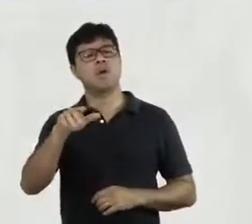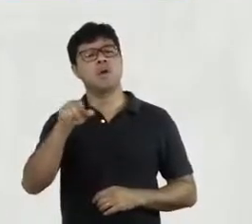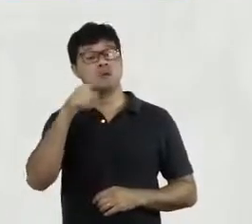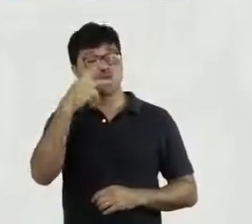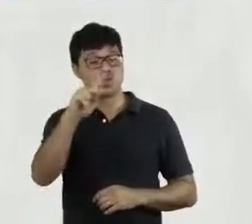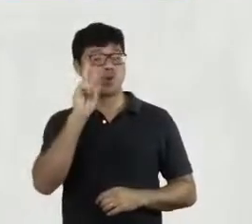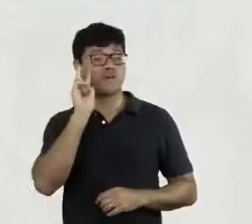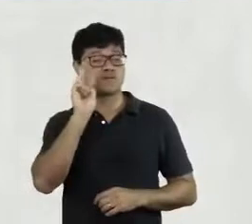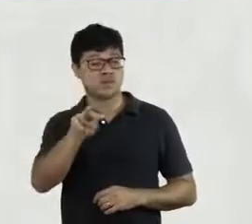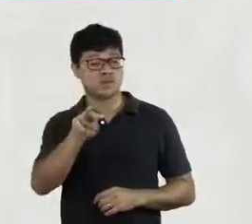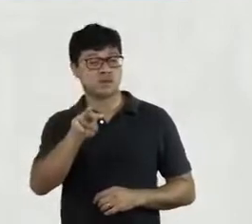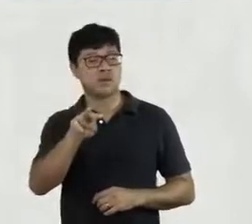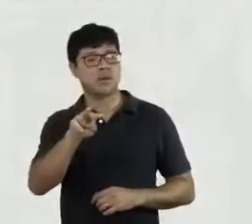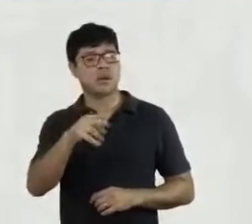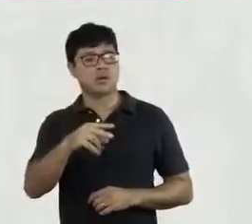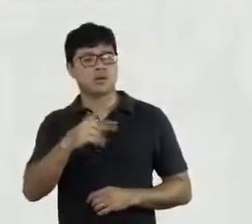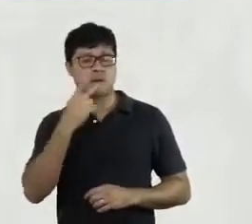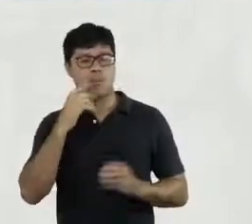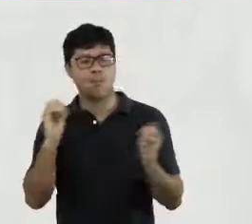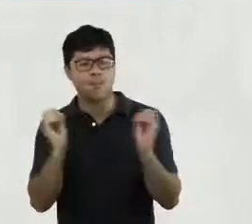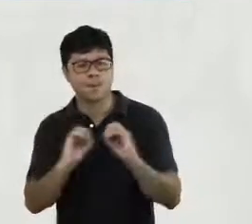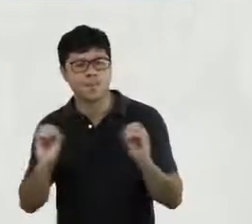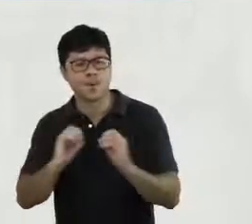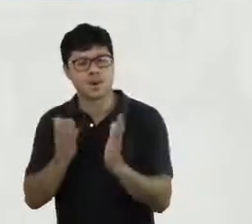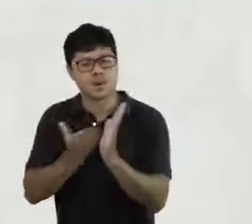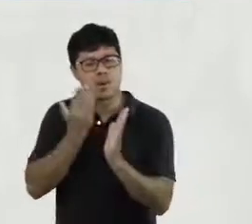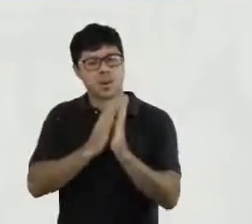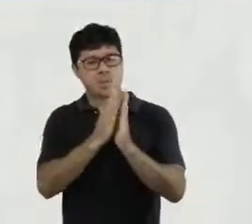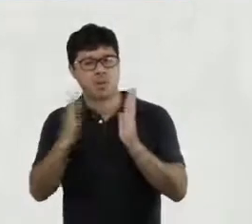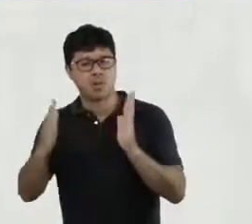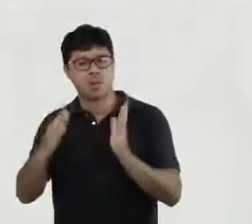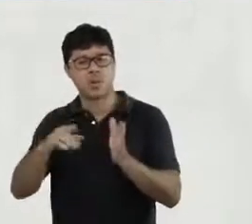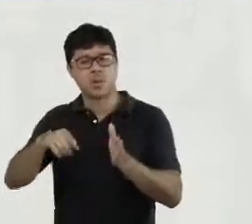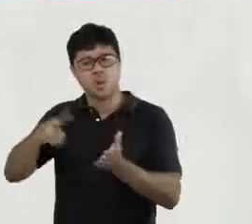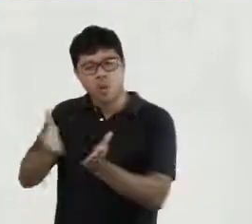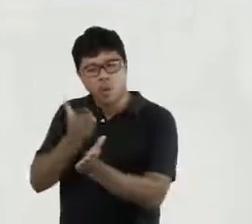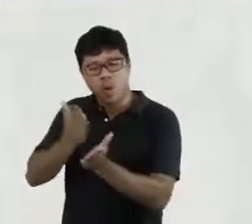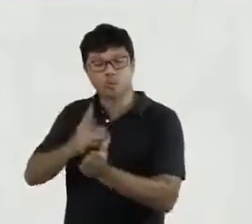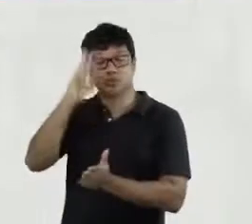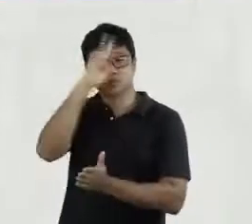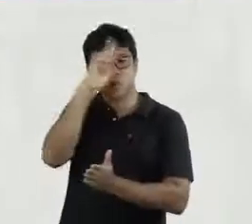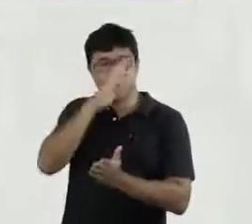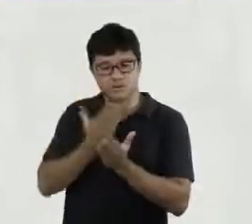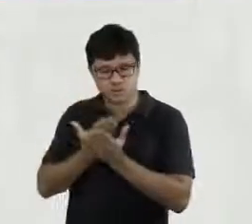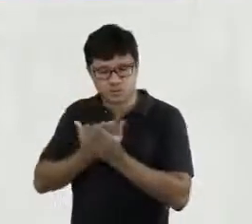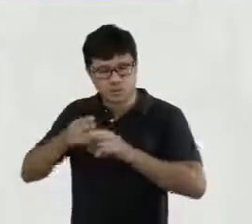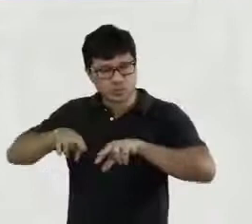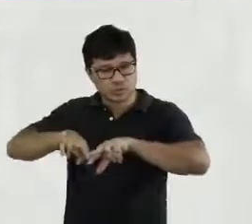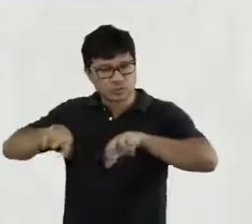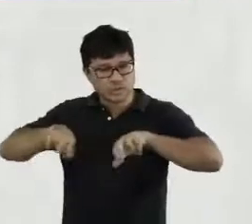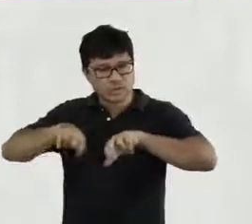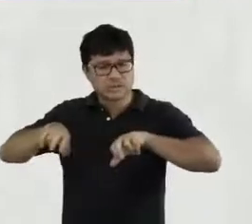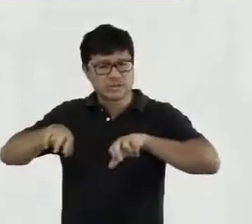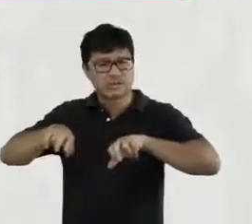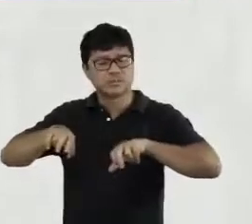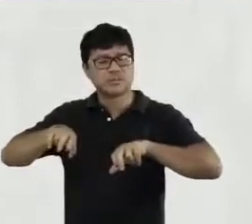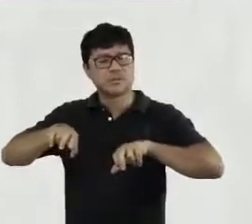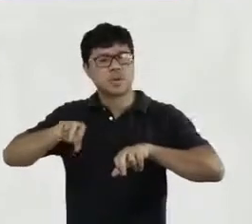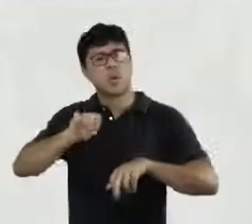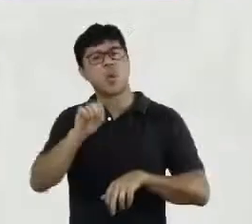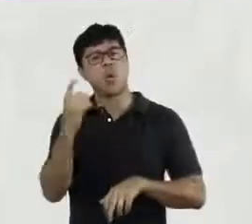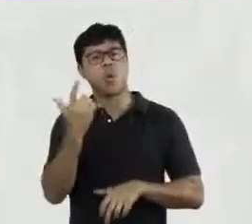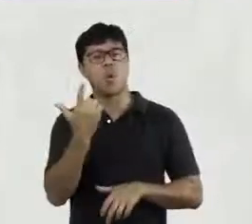sua visão, a inexistência de bibliografia em obra de pesquisa histórica ou